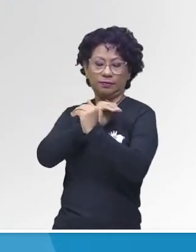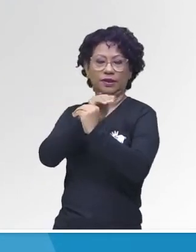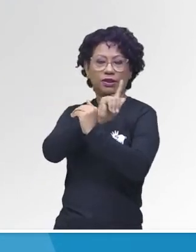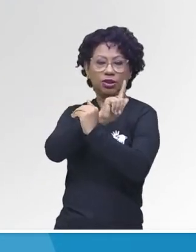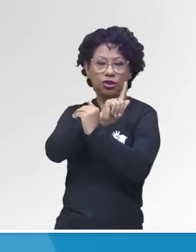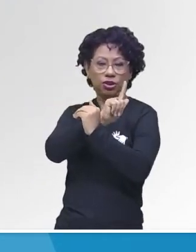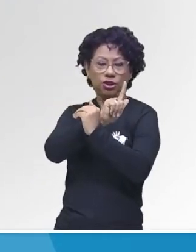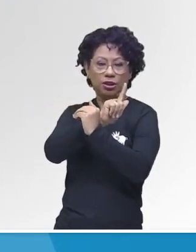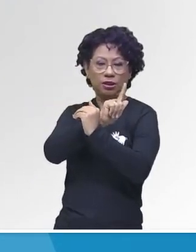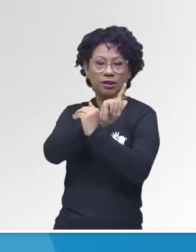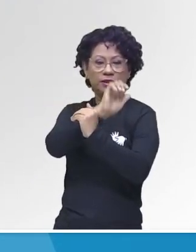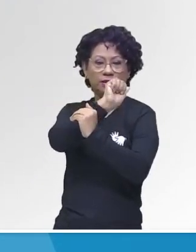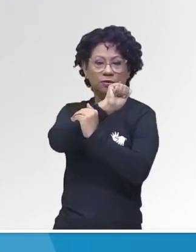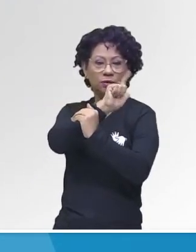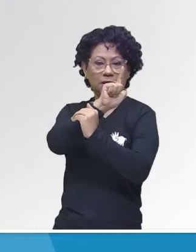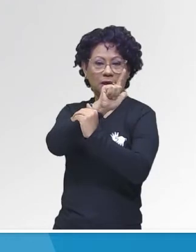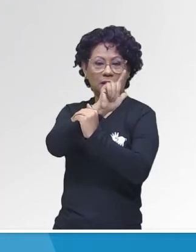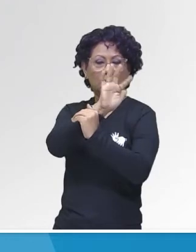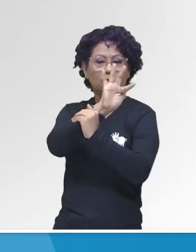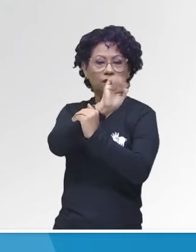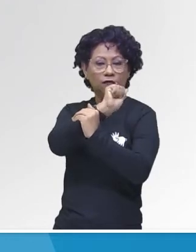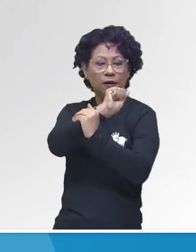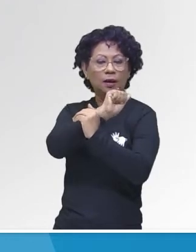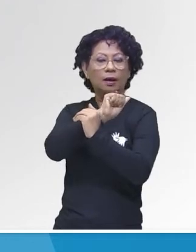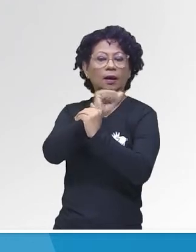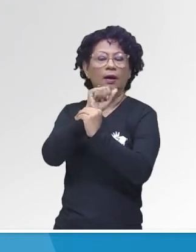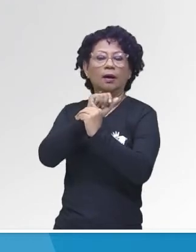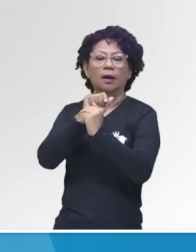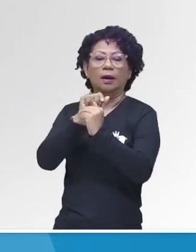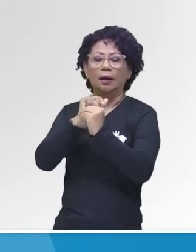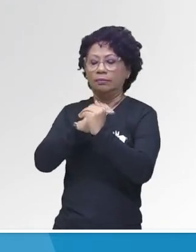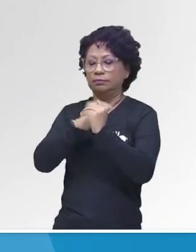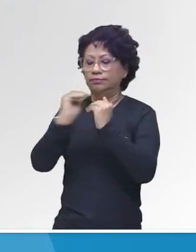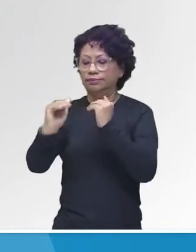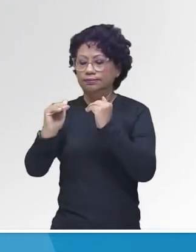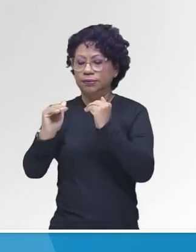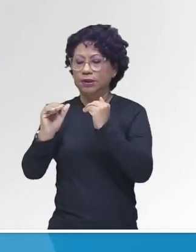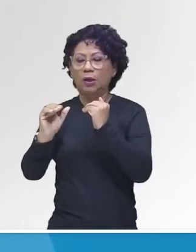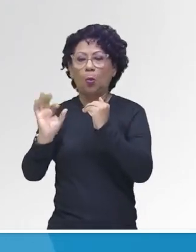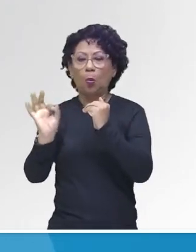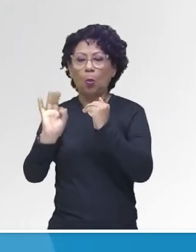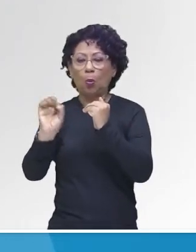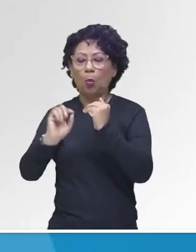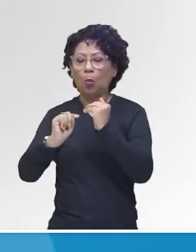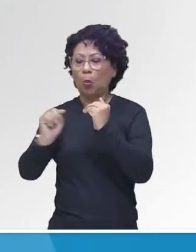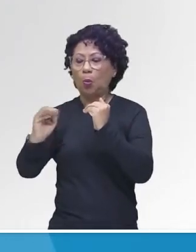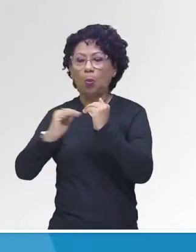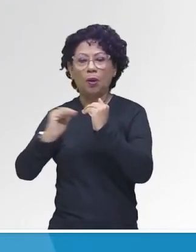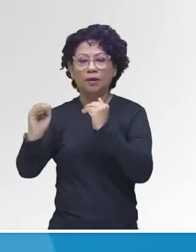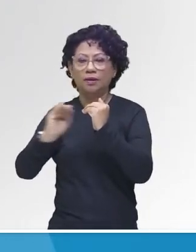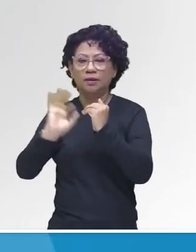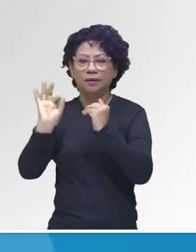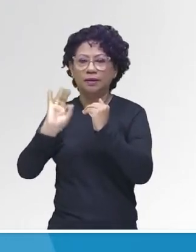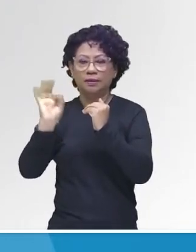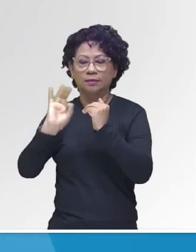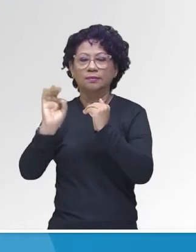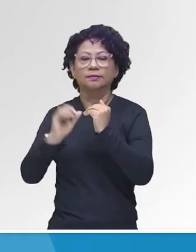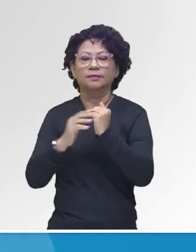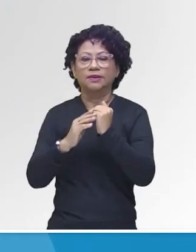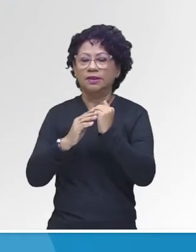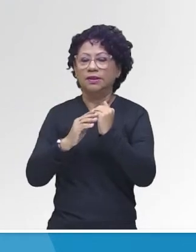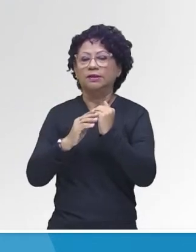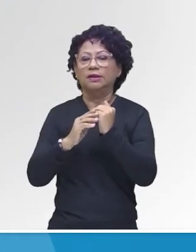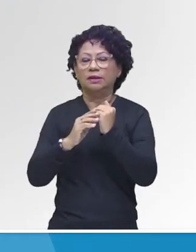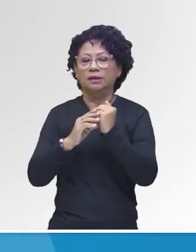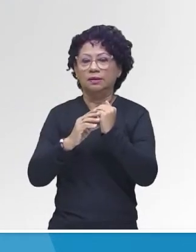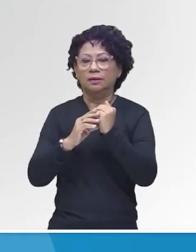ao plano alfa e, ao mesmo tempo, a gente diz que ele não pertence ao plano beta. Então, tracinho para dizer que ele não